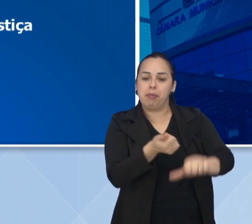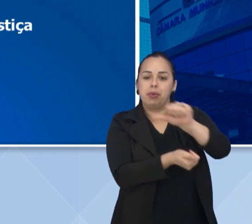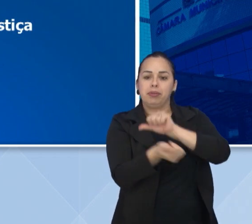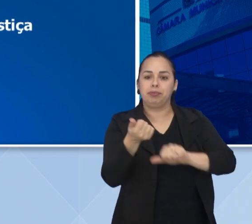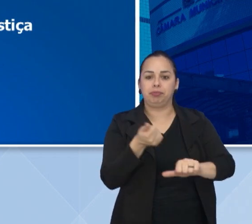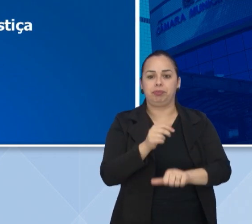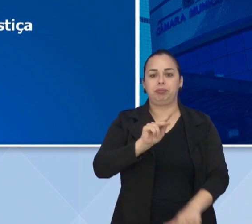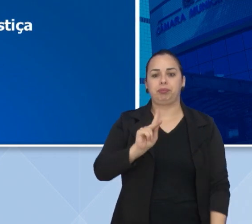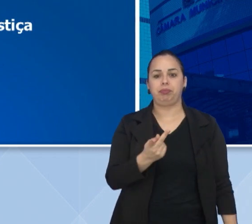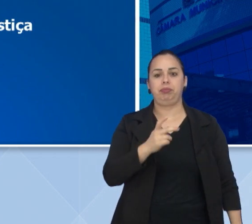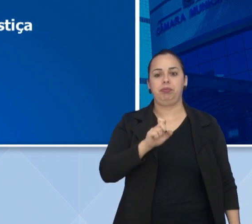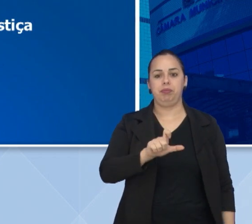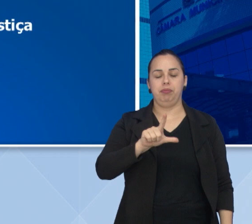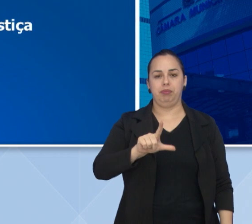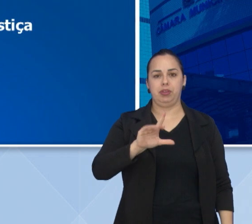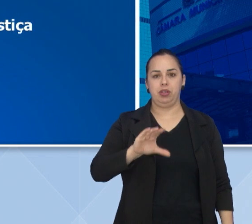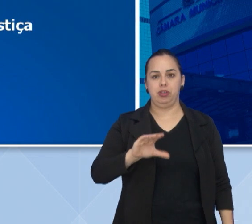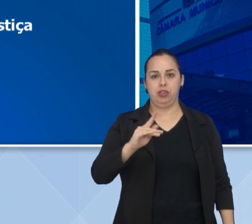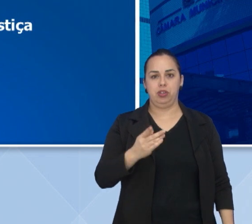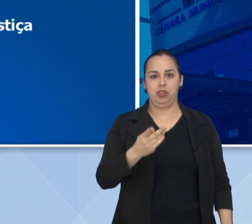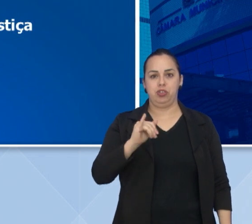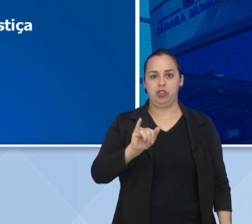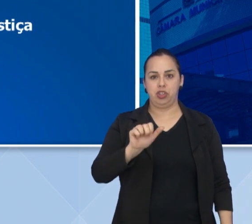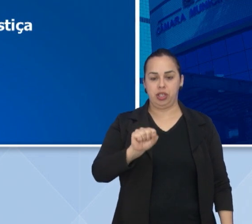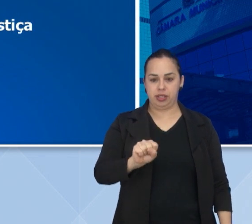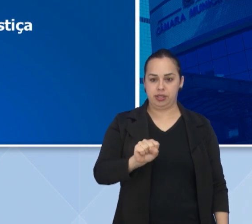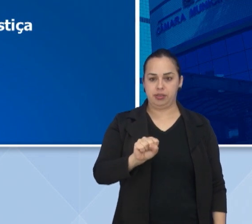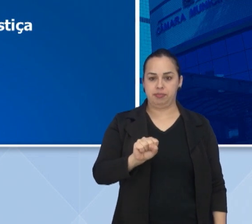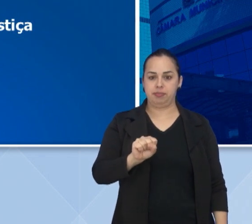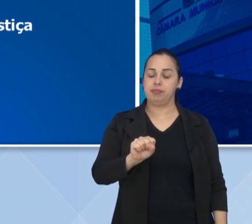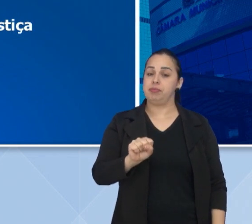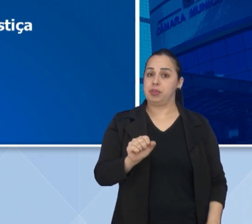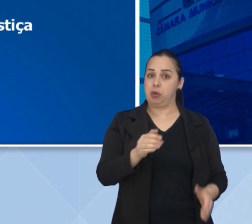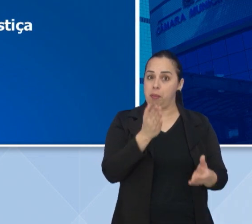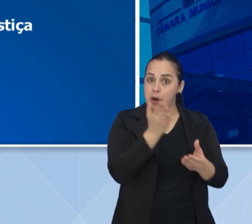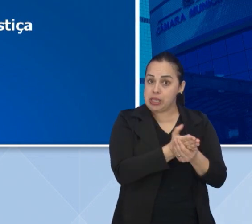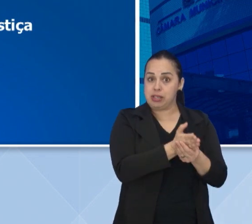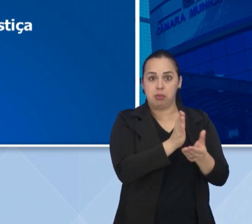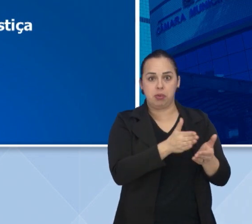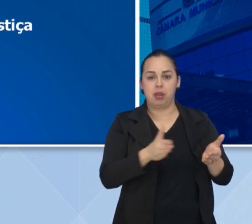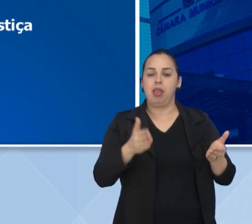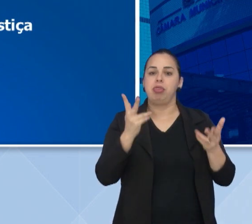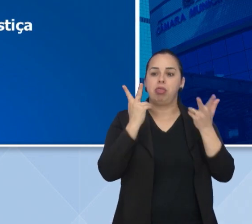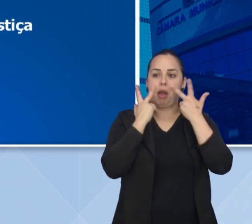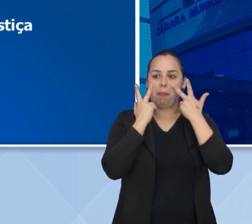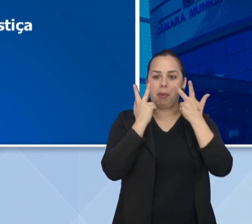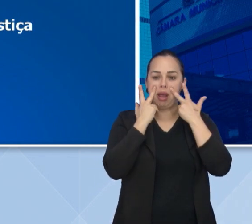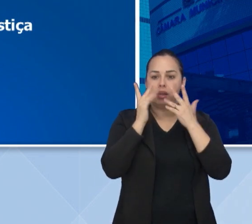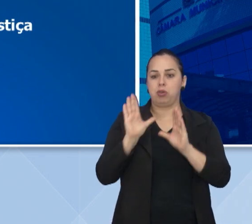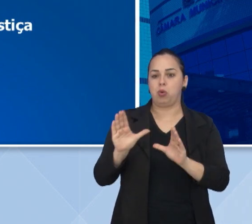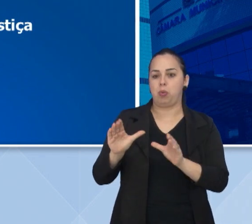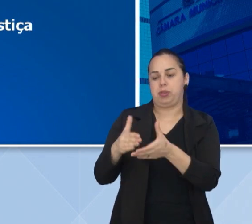Elquias Teodório Cantoni. Rito é ordinário,